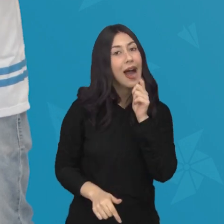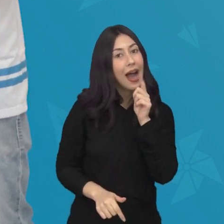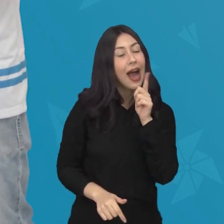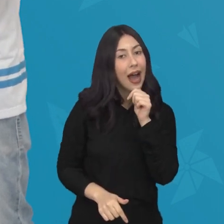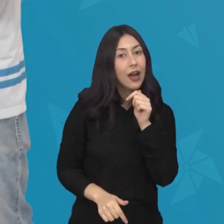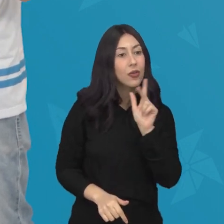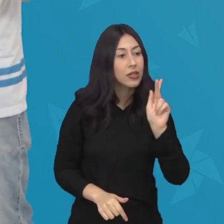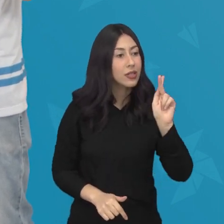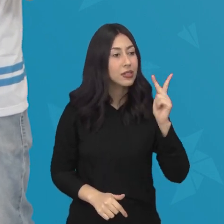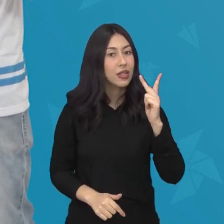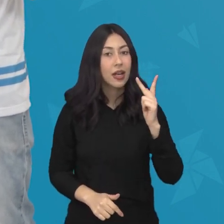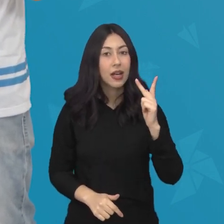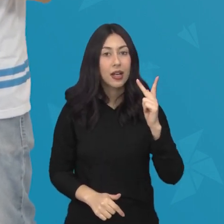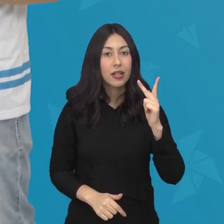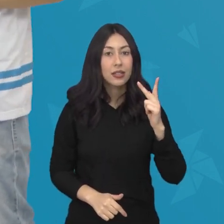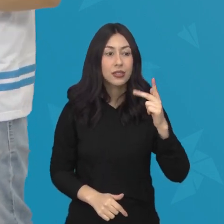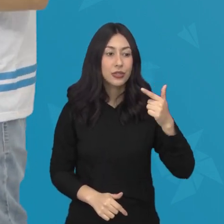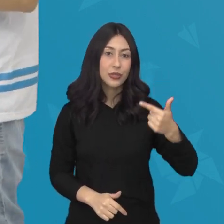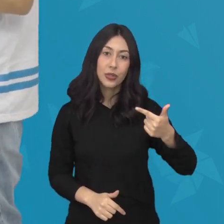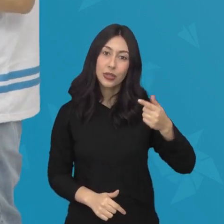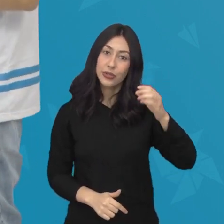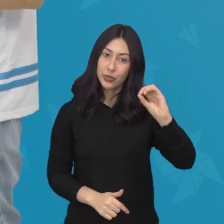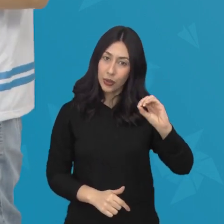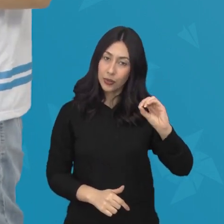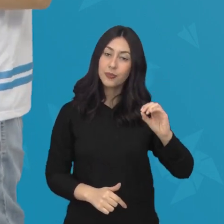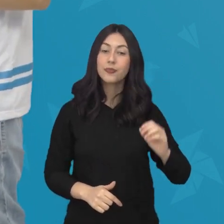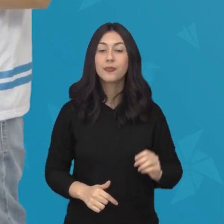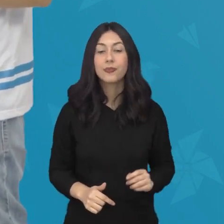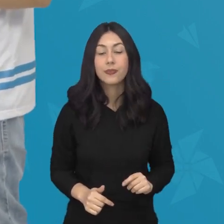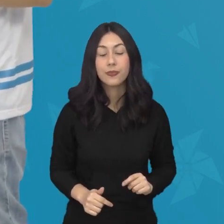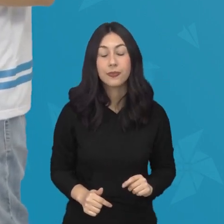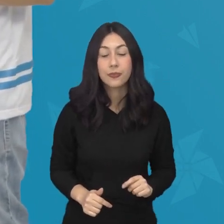por átomos de hidrogênio e átomos de oxigênio.